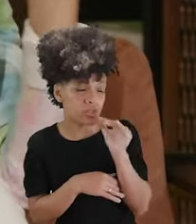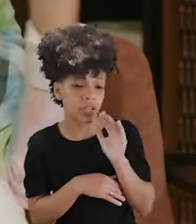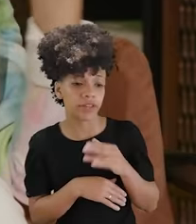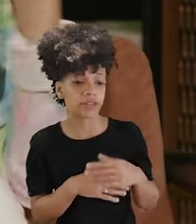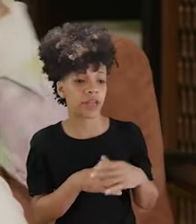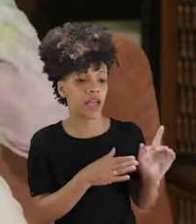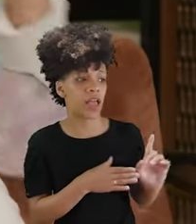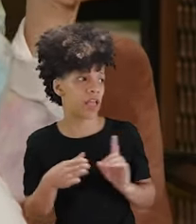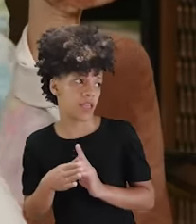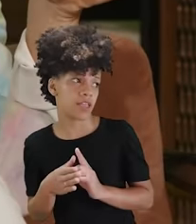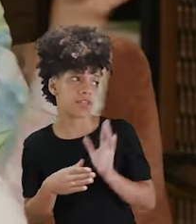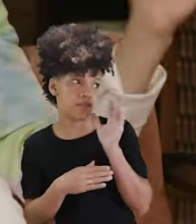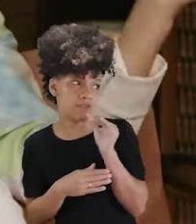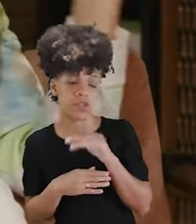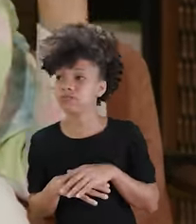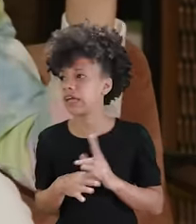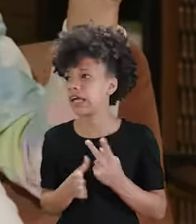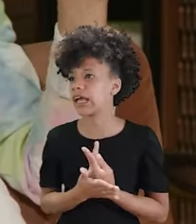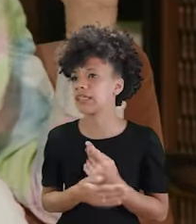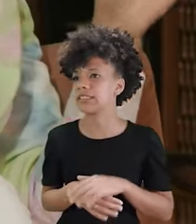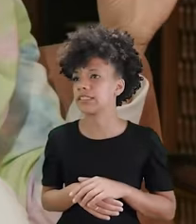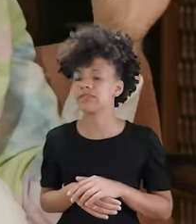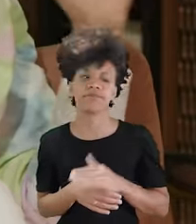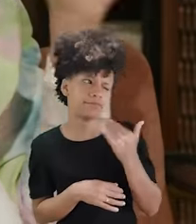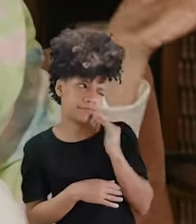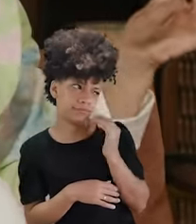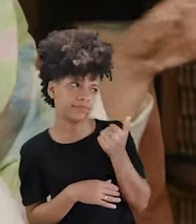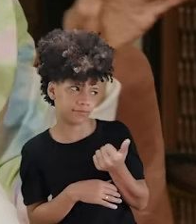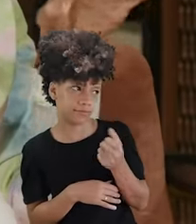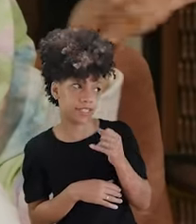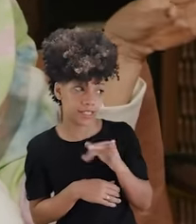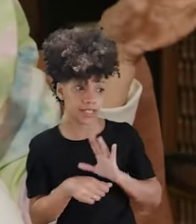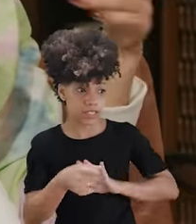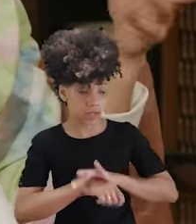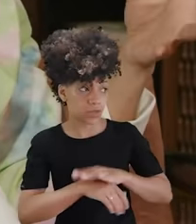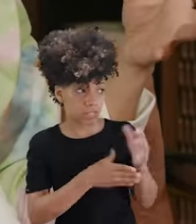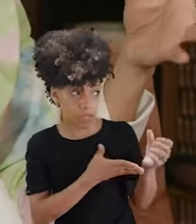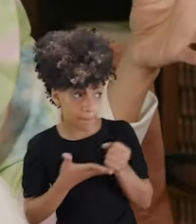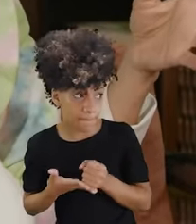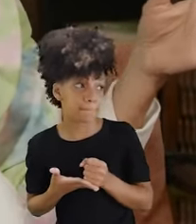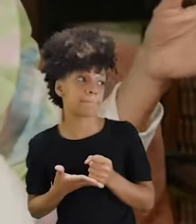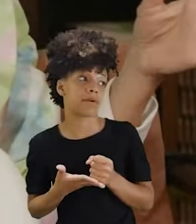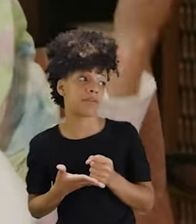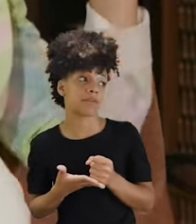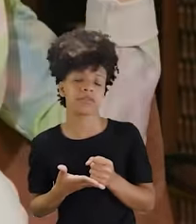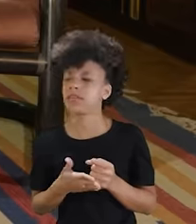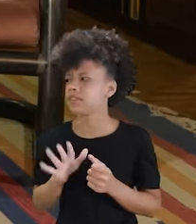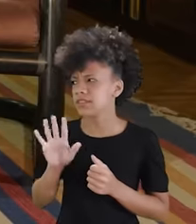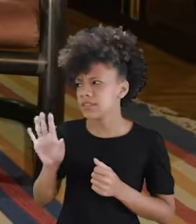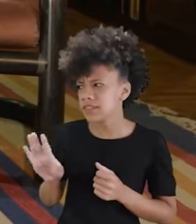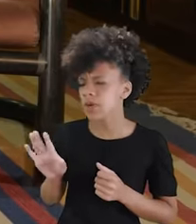Mas tipo Eles entram na área de tripulante tipo errei entendeu se por acaso segurança a pega no